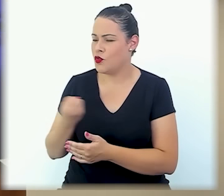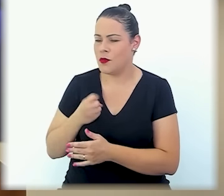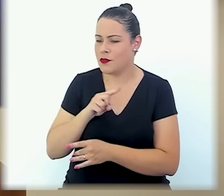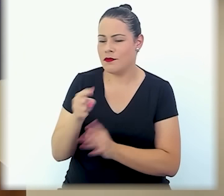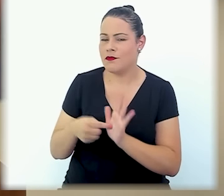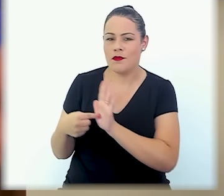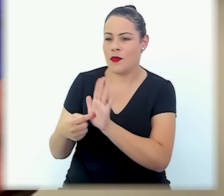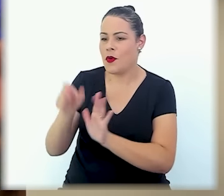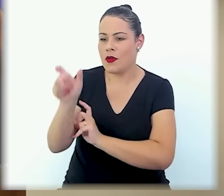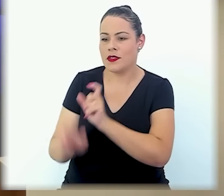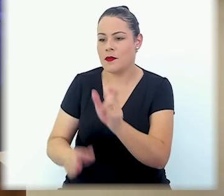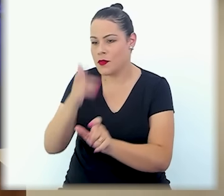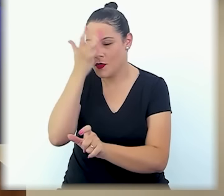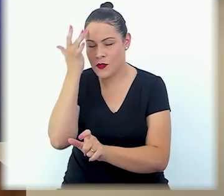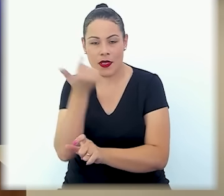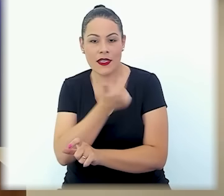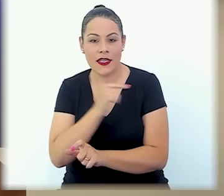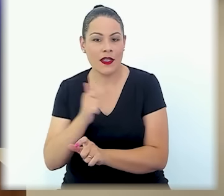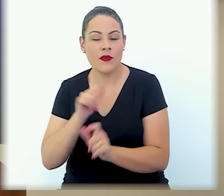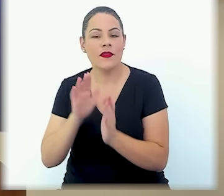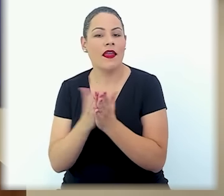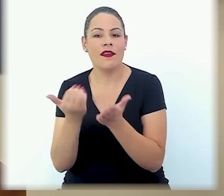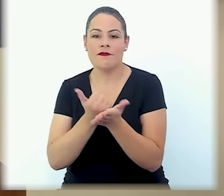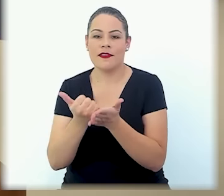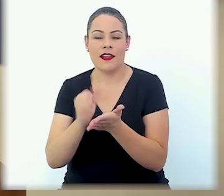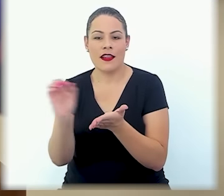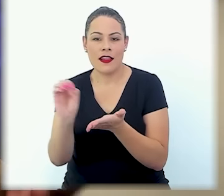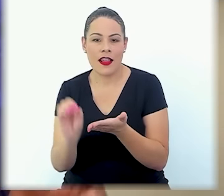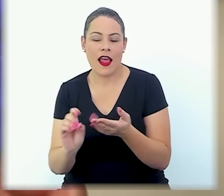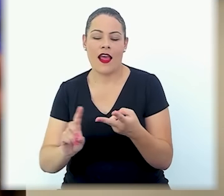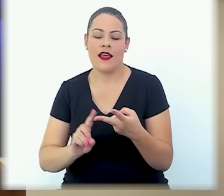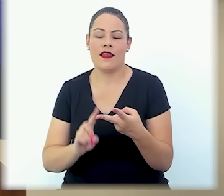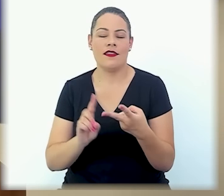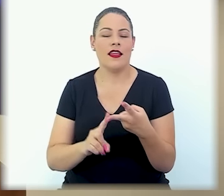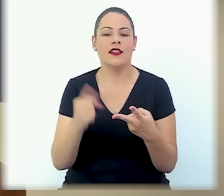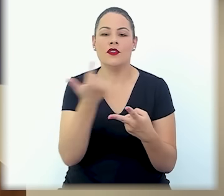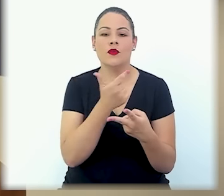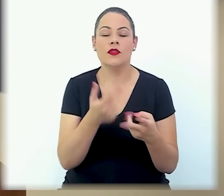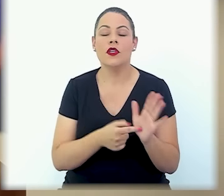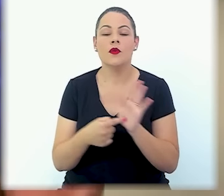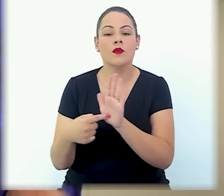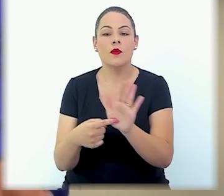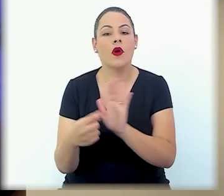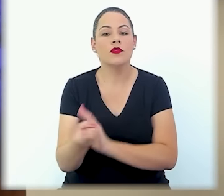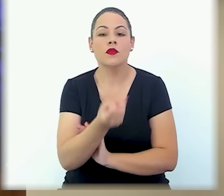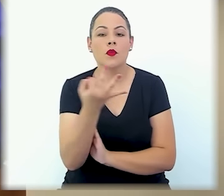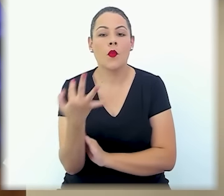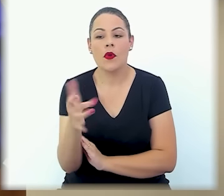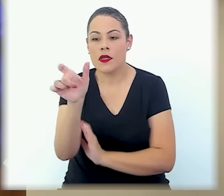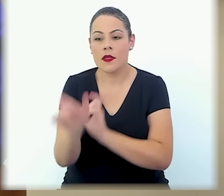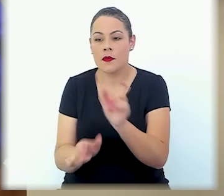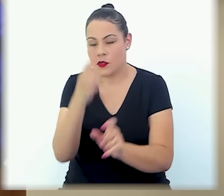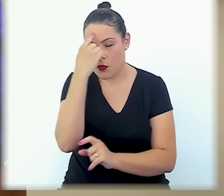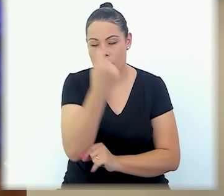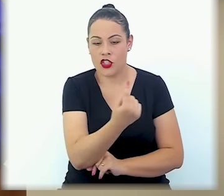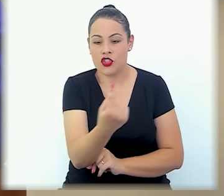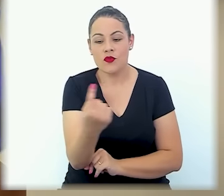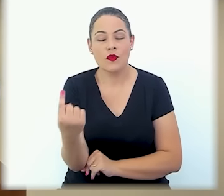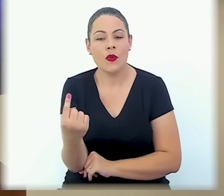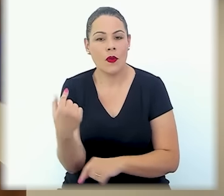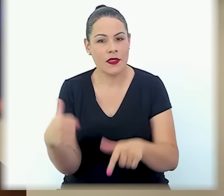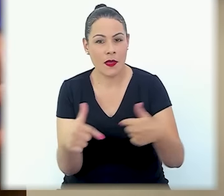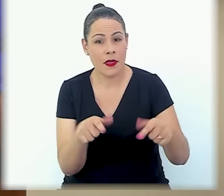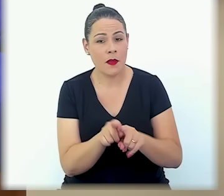número não fala dos catadores autônomos, não mede o número dos catadores autônomos, não mede o número dos catadores individuais. Então,